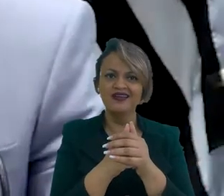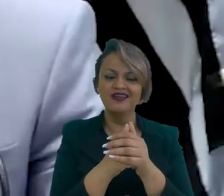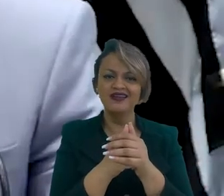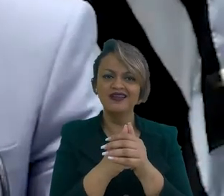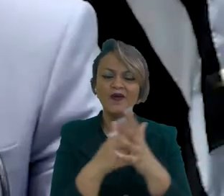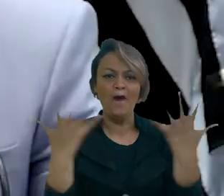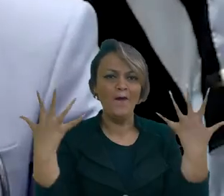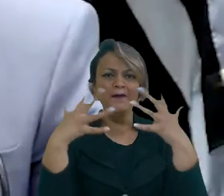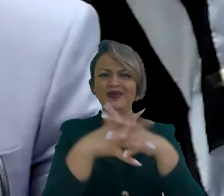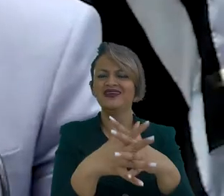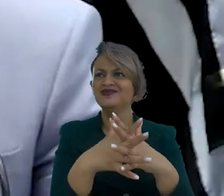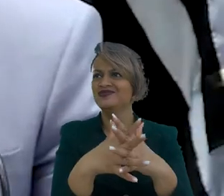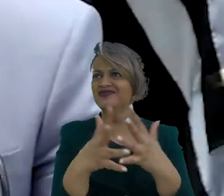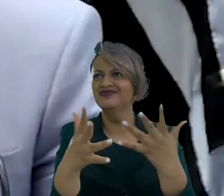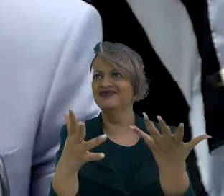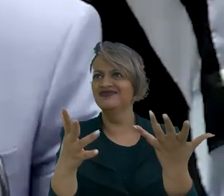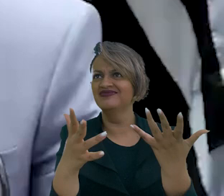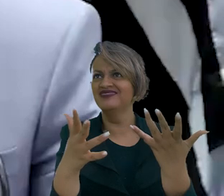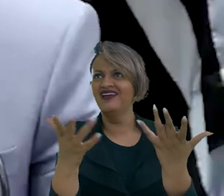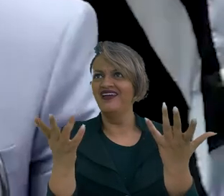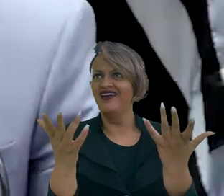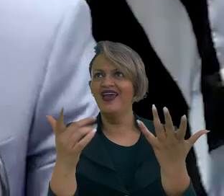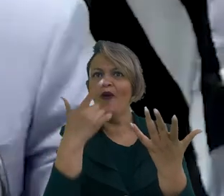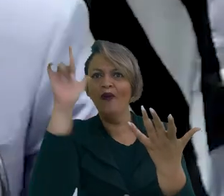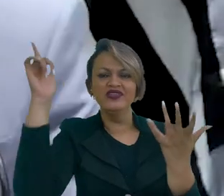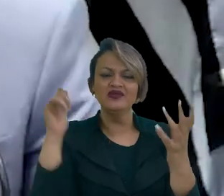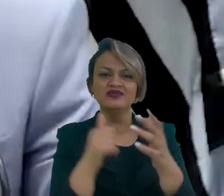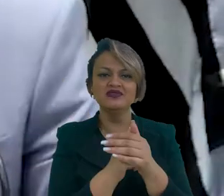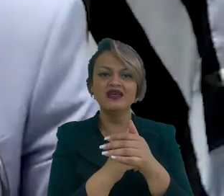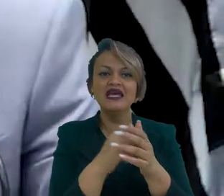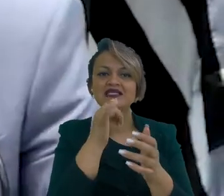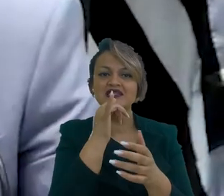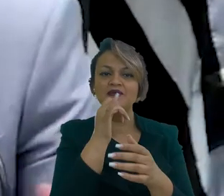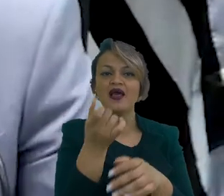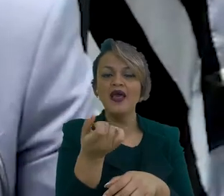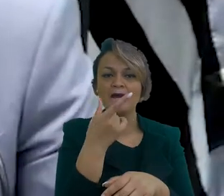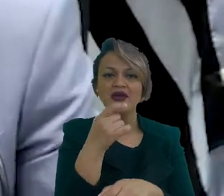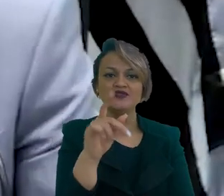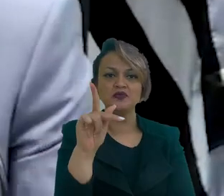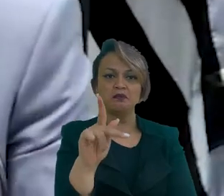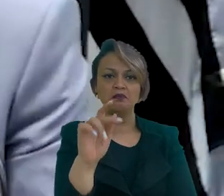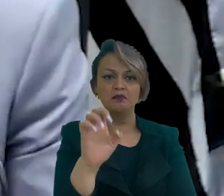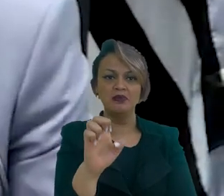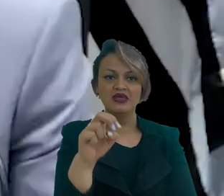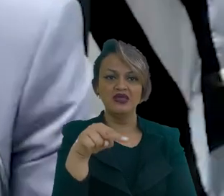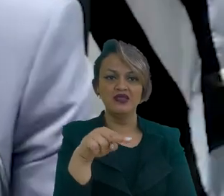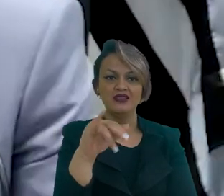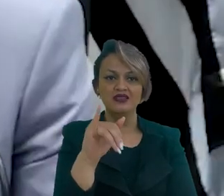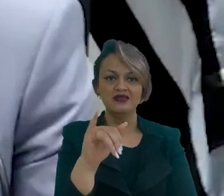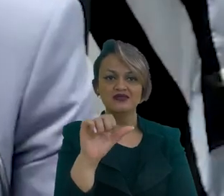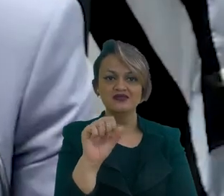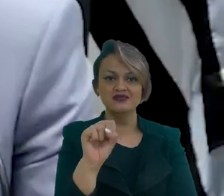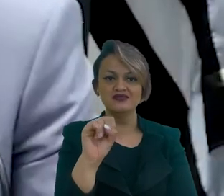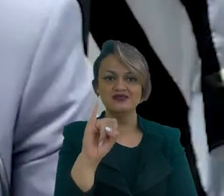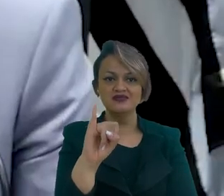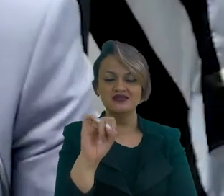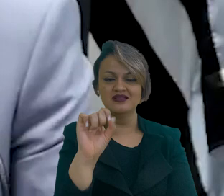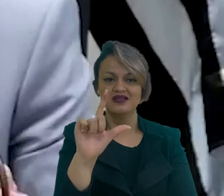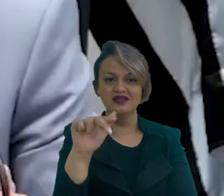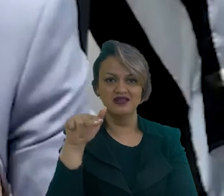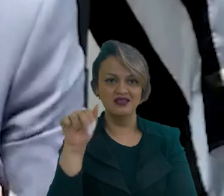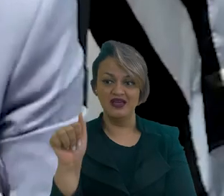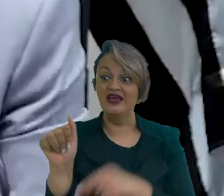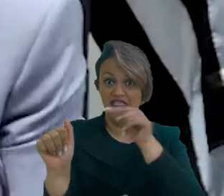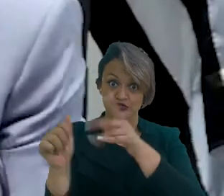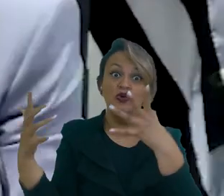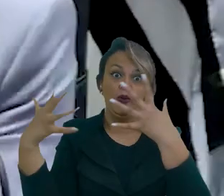eu acho que mais complexa antes da penicilina né assim vamos ser sério imagina se a gente não tivesse a penicilina quer dizer ninguém estaria vivo é isso né então